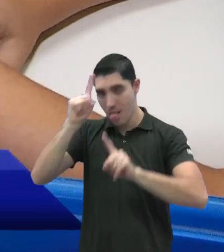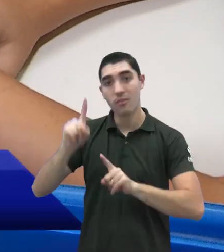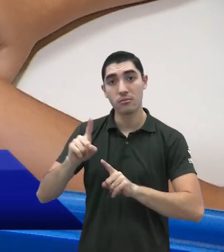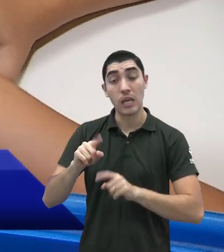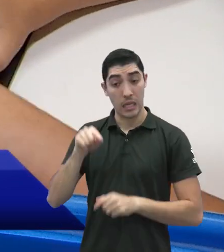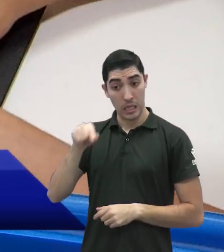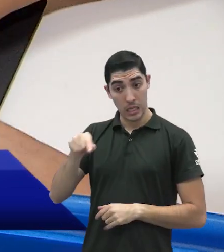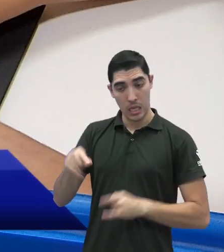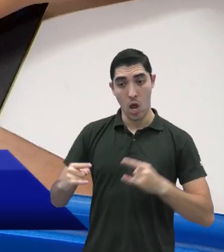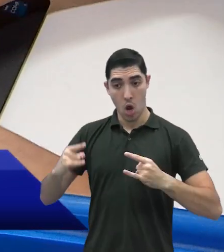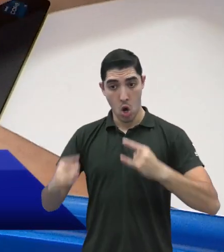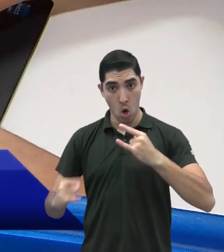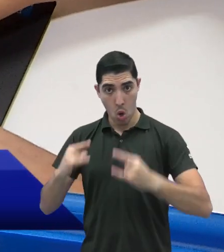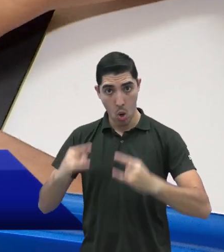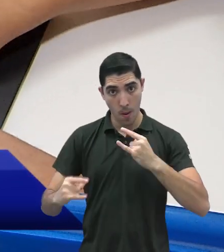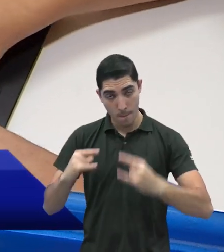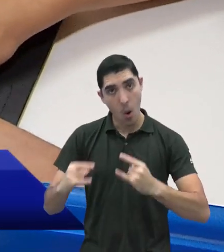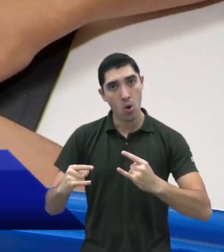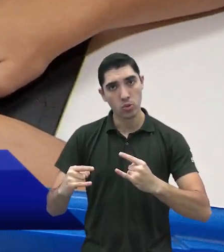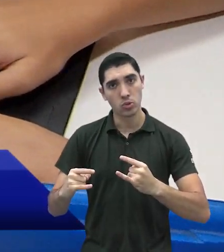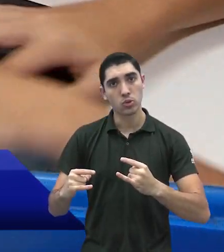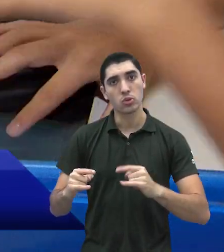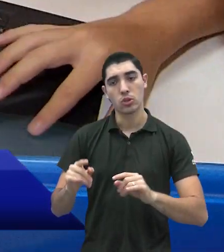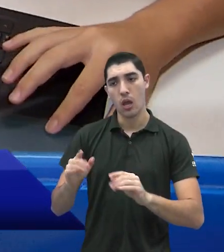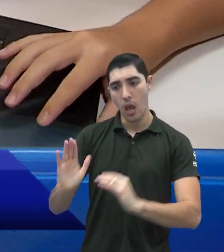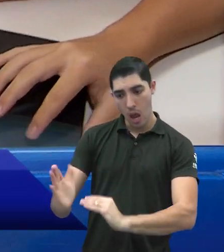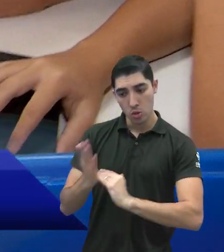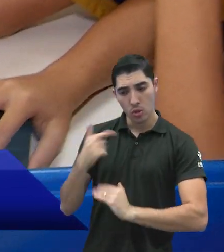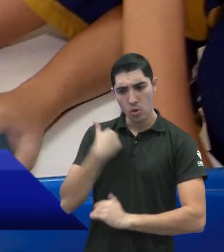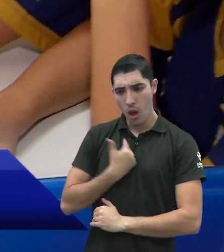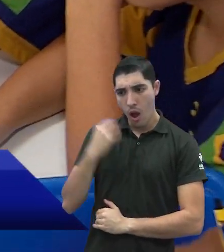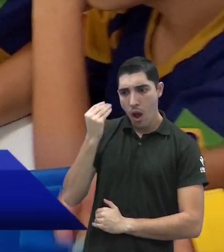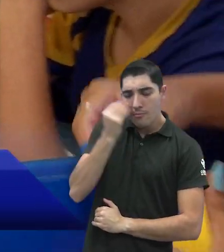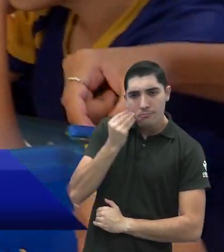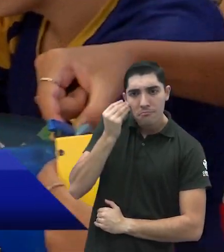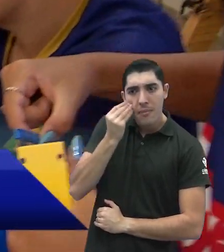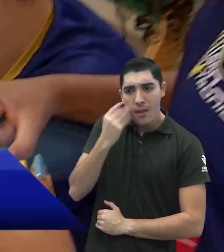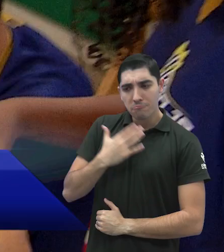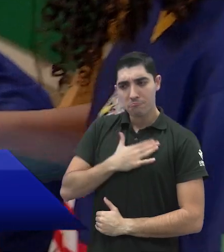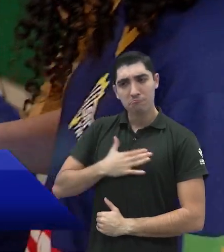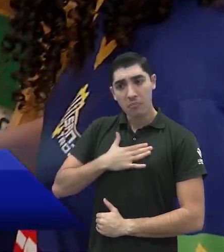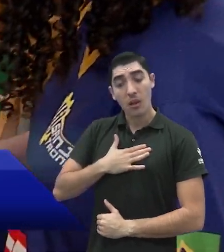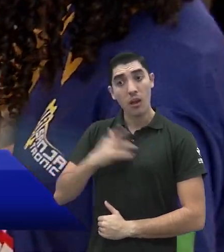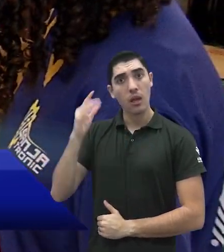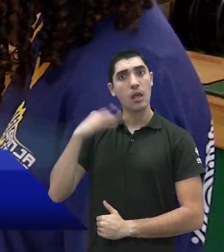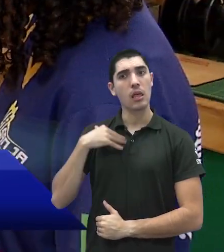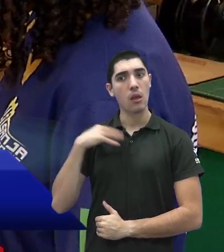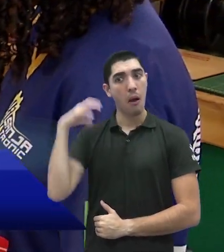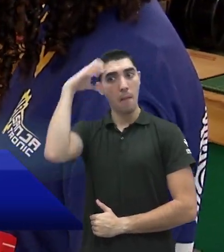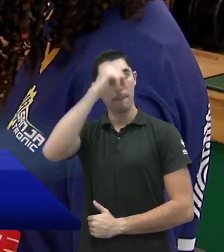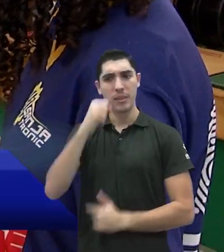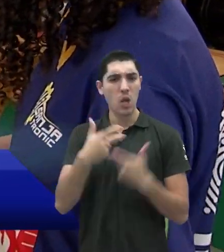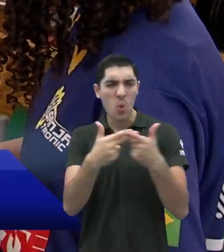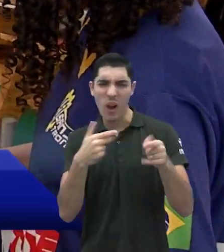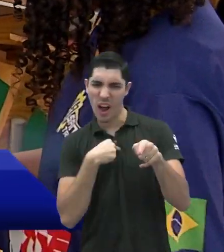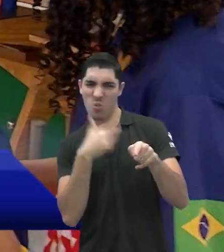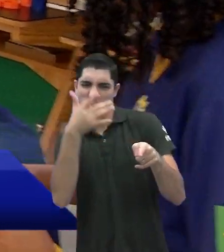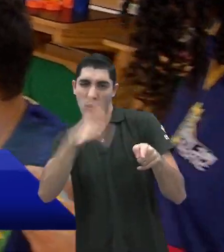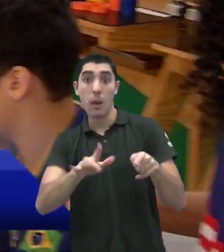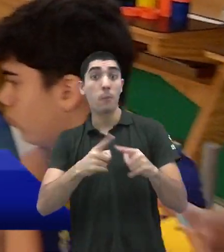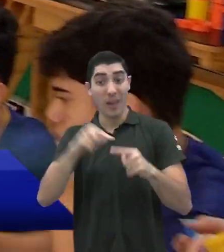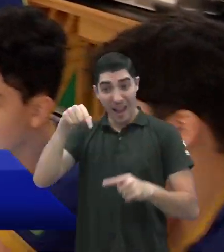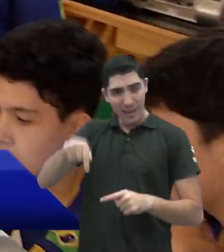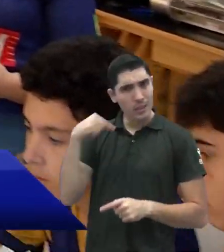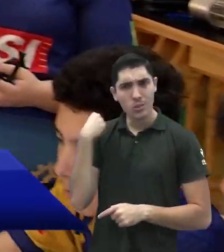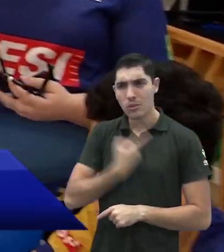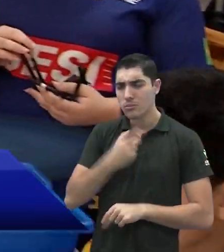imagino, as coisas que eu produzo. E eu acho até que a robótica serve para a gente experimentar várias coisas e descobrir, inclusive, o que a gente não quer fazer.